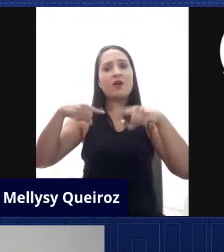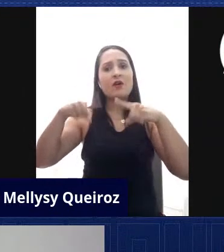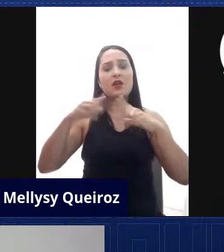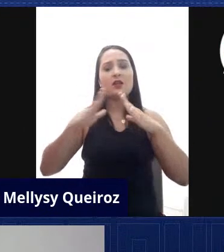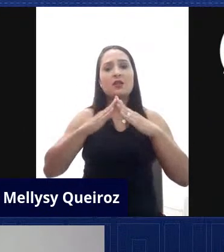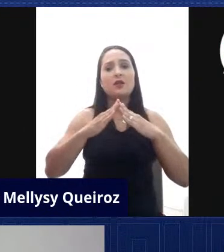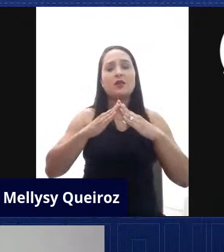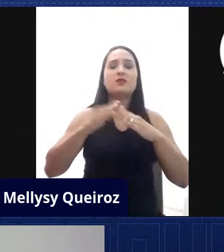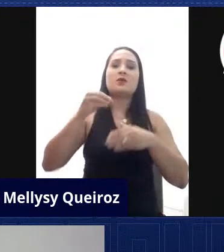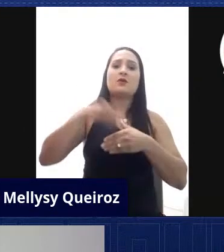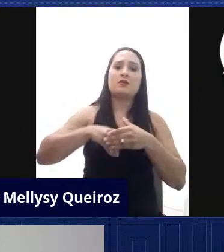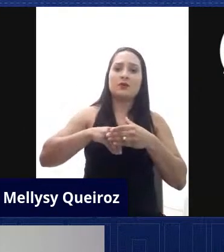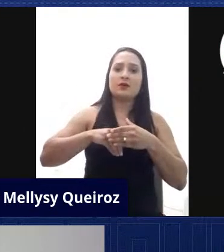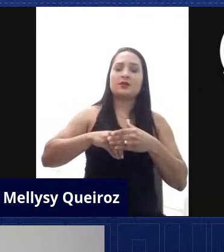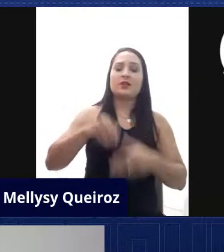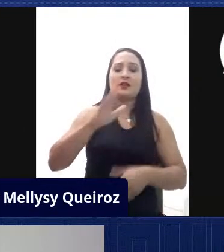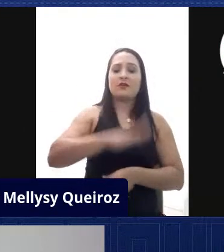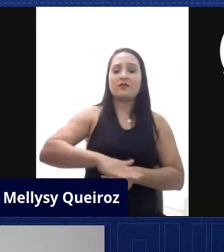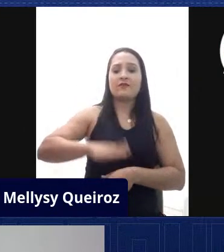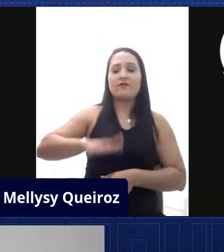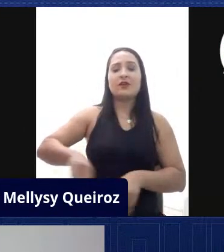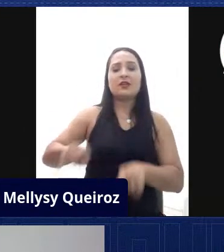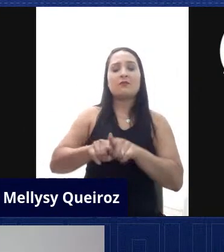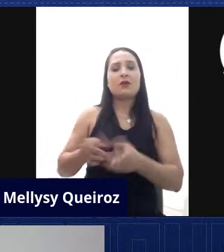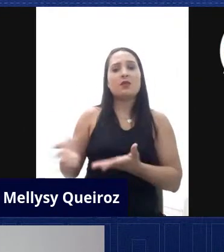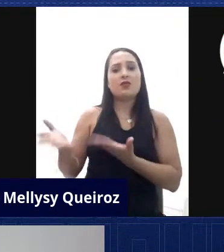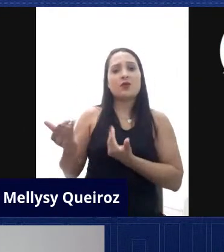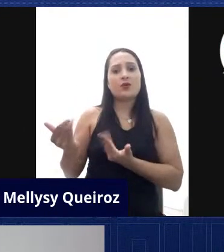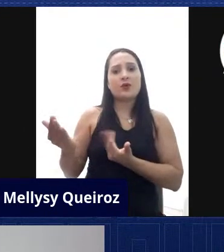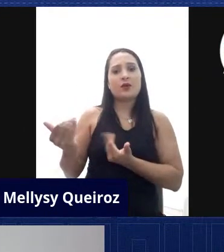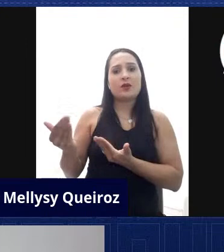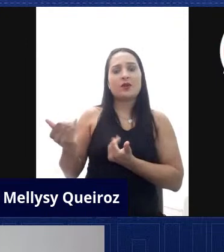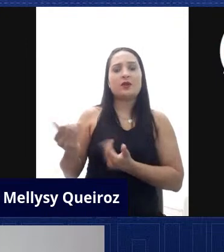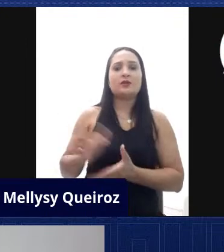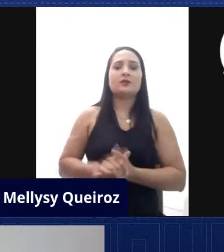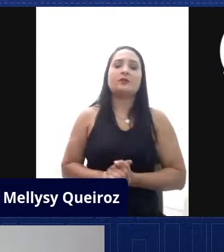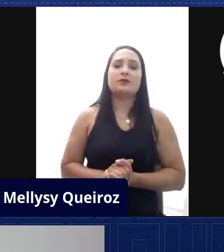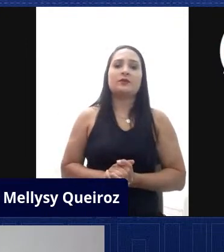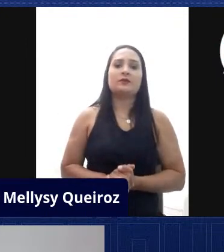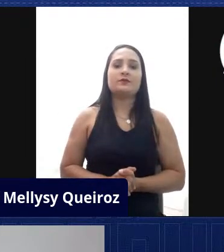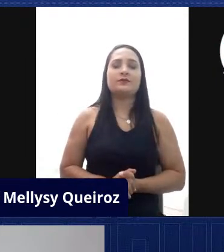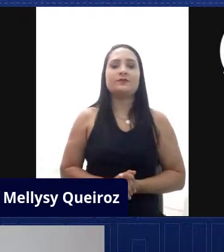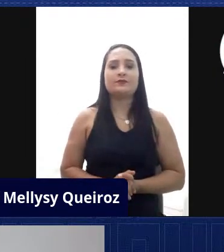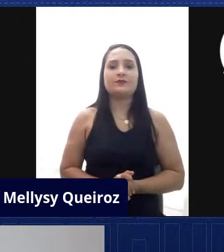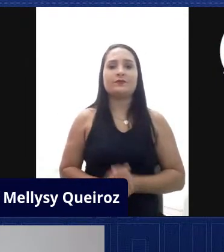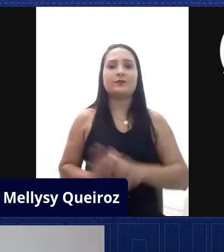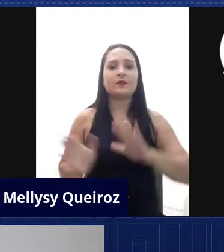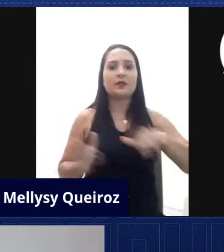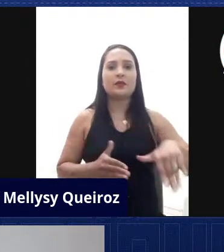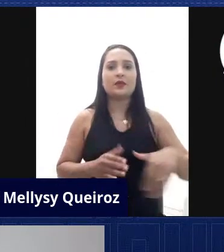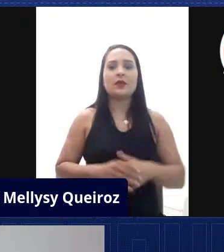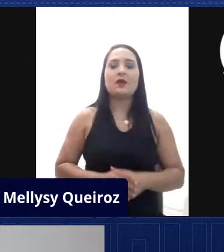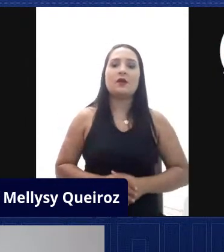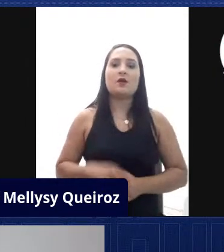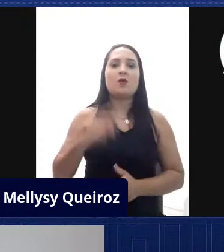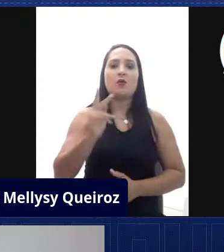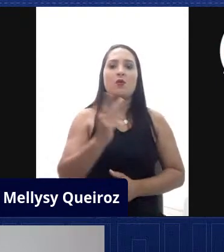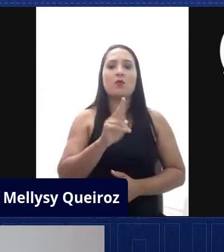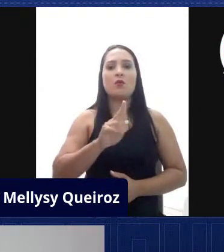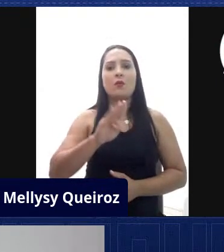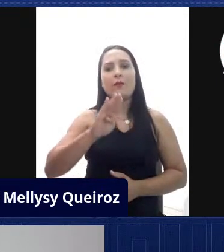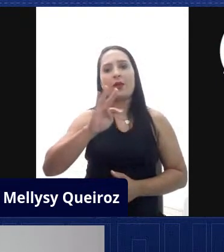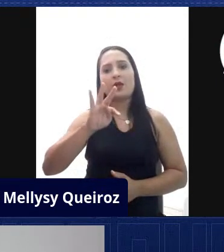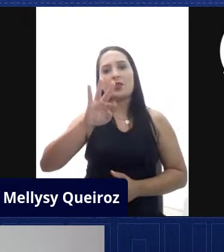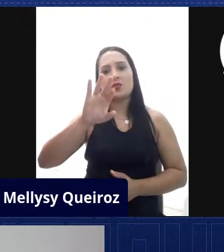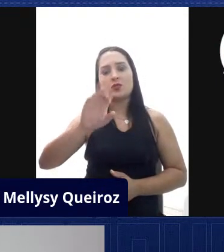O nosso querido professor Humberto, da Escola dos Conselhos, abrigado aqui na nossa UFRPE, está nesse momento também ao